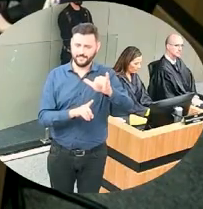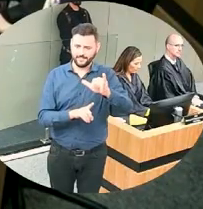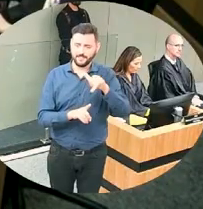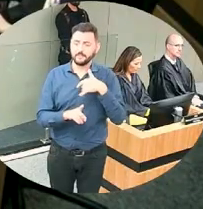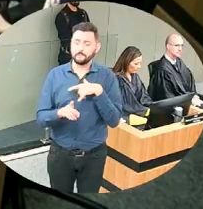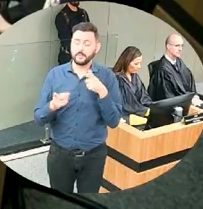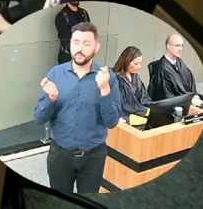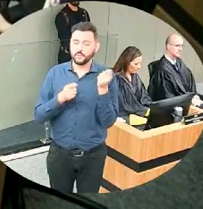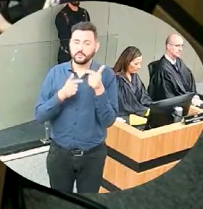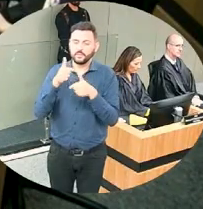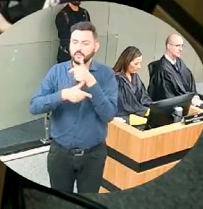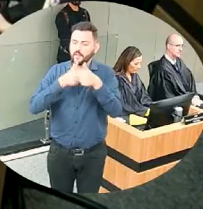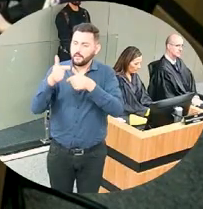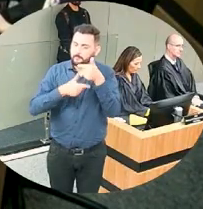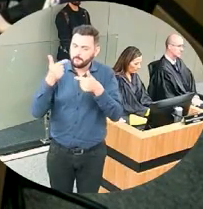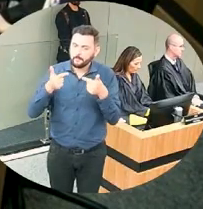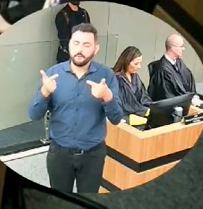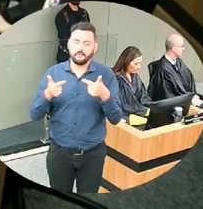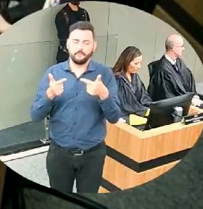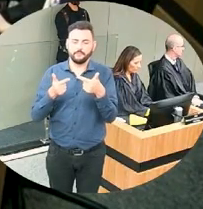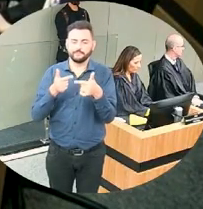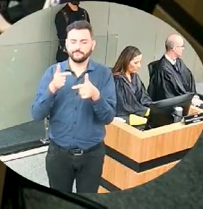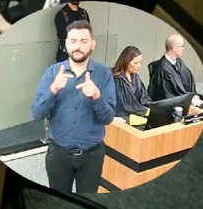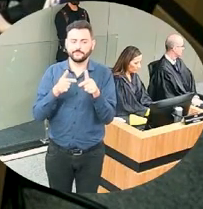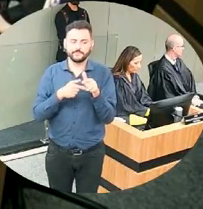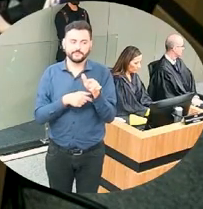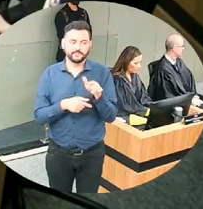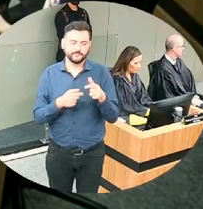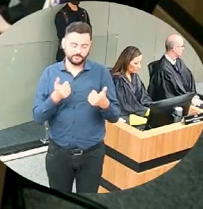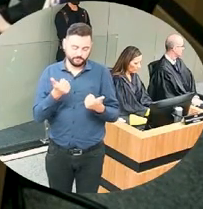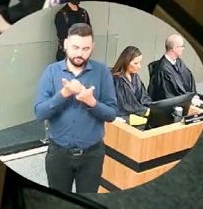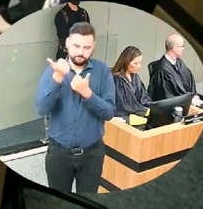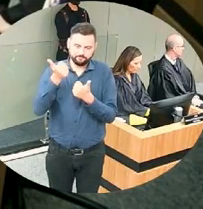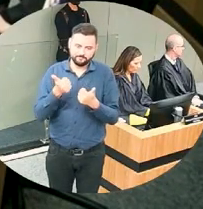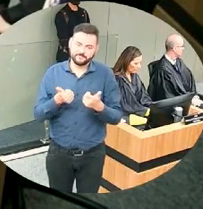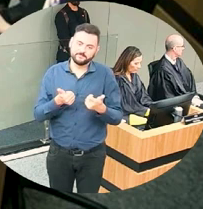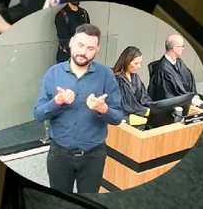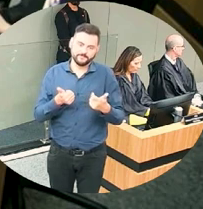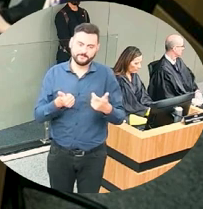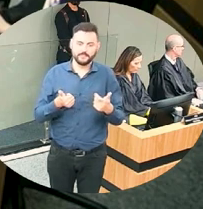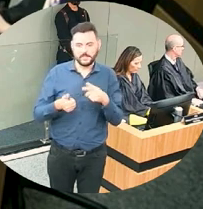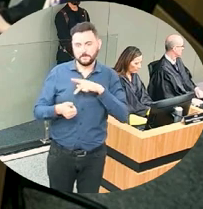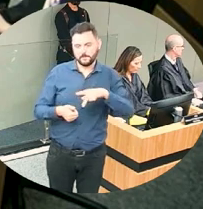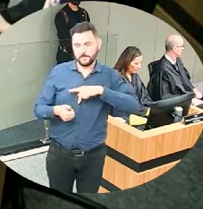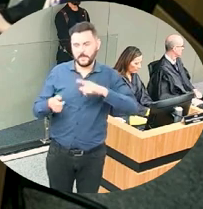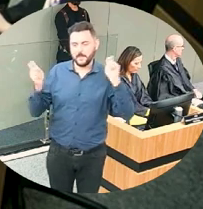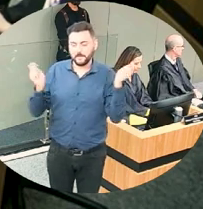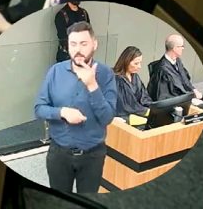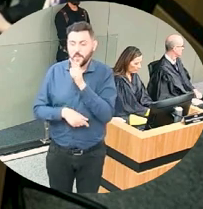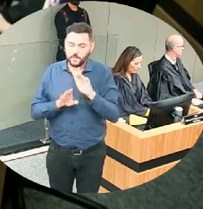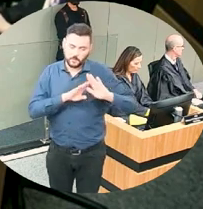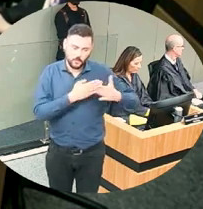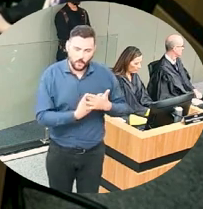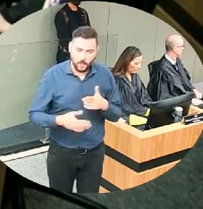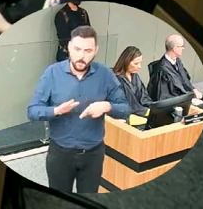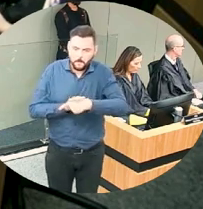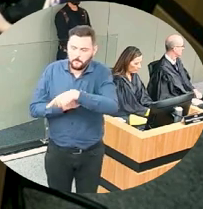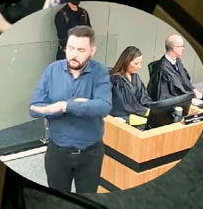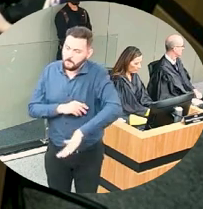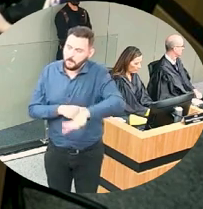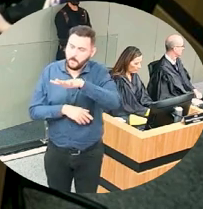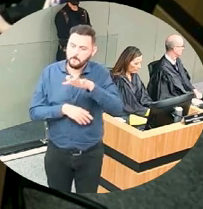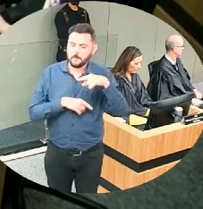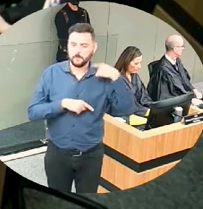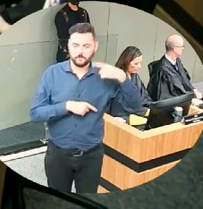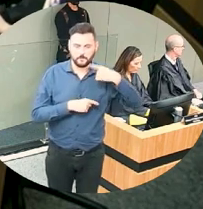eh período na vice-presidência e na direção da escola judicial com belíssimas iniciativas e uma grande capacidade